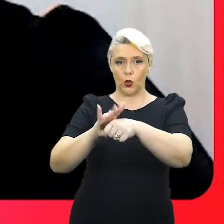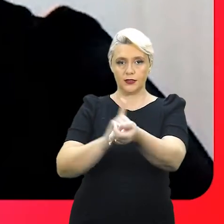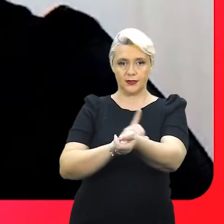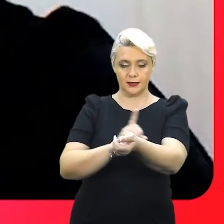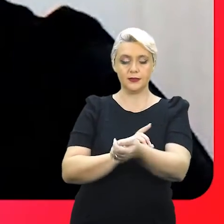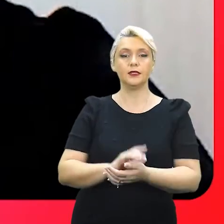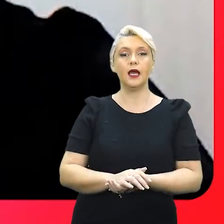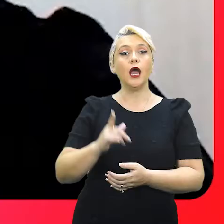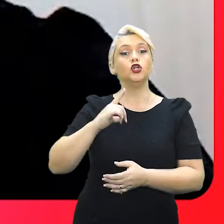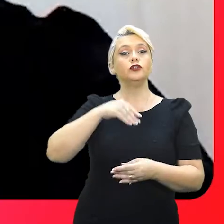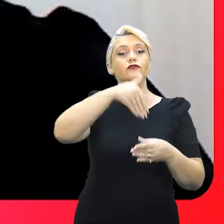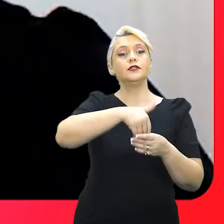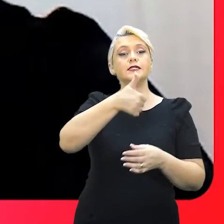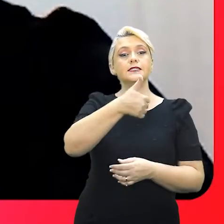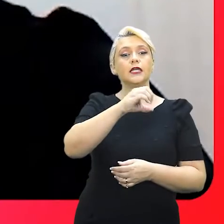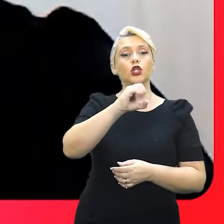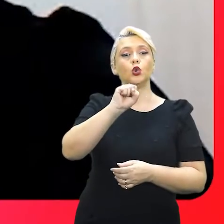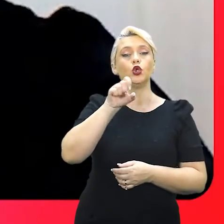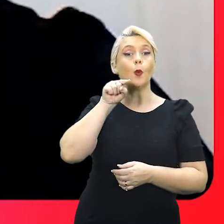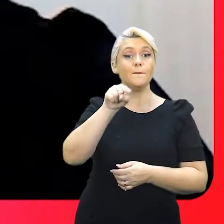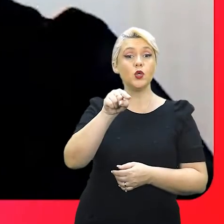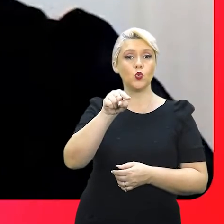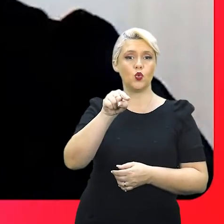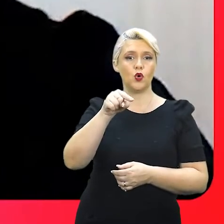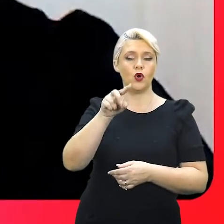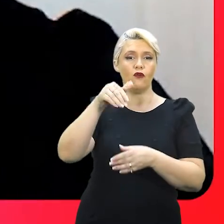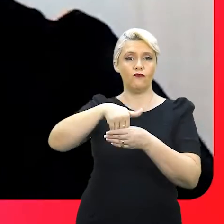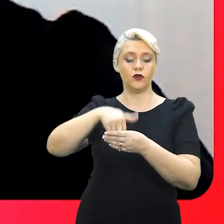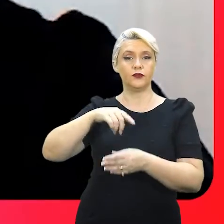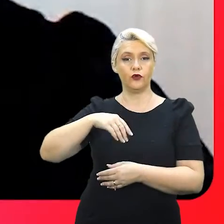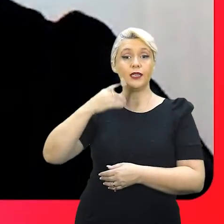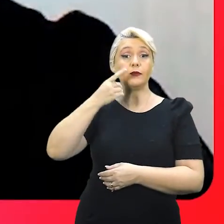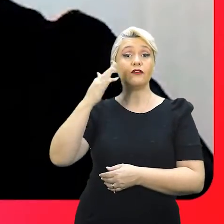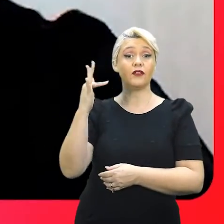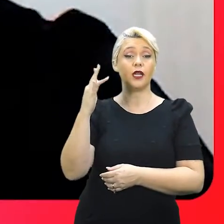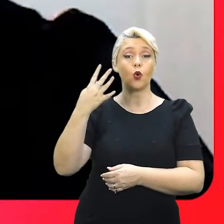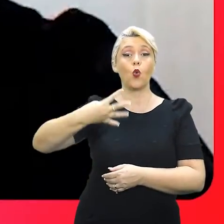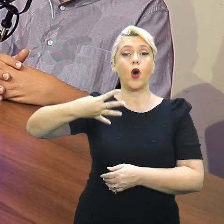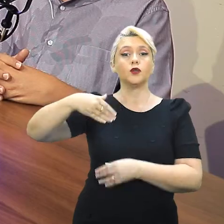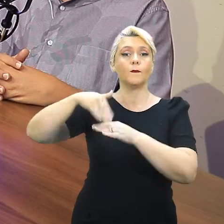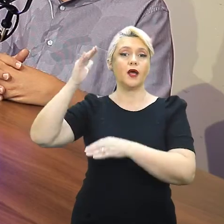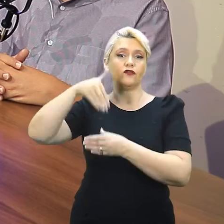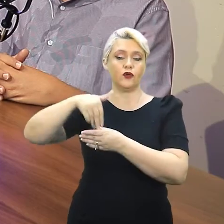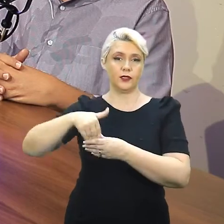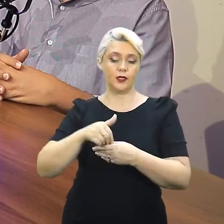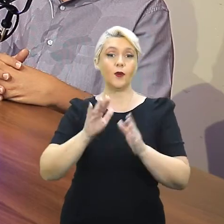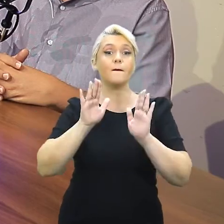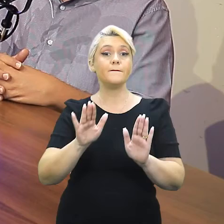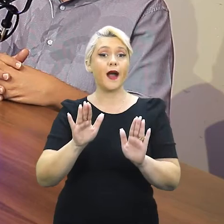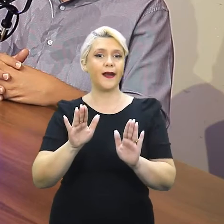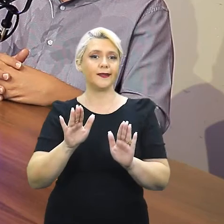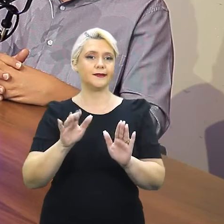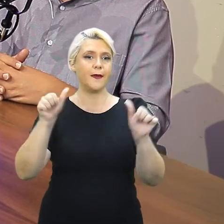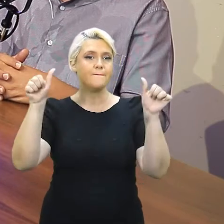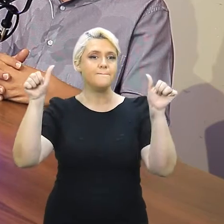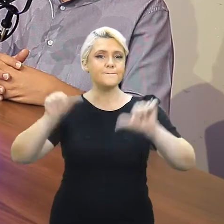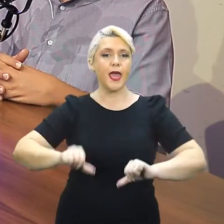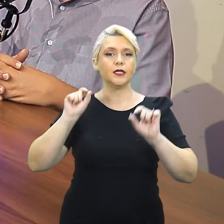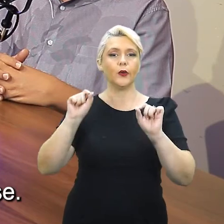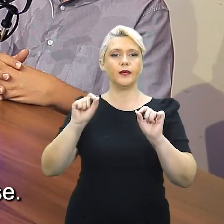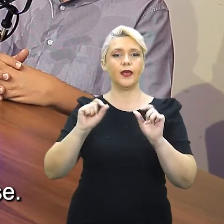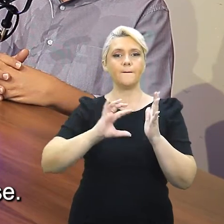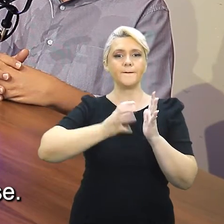tive 108 mil votos como deputado federal. Fui o quarto mais votado. Só que essa merda chamada